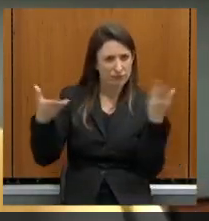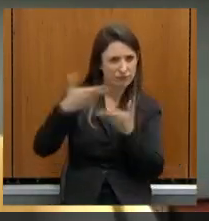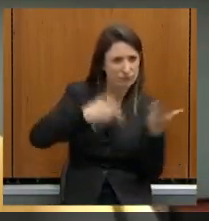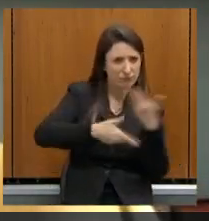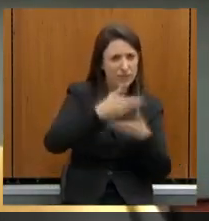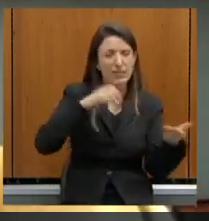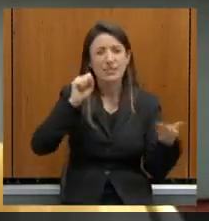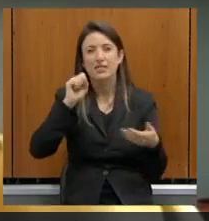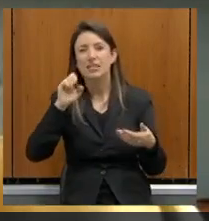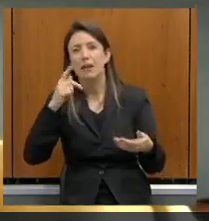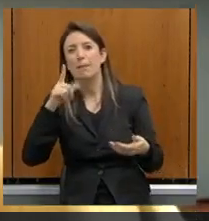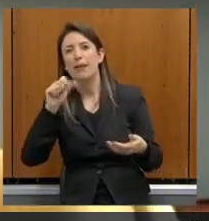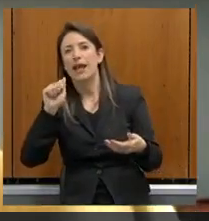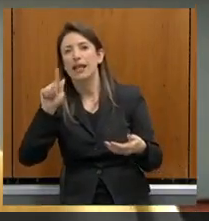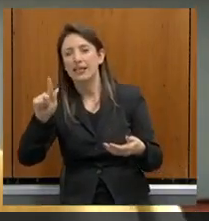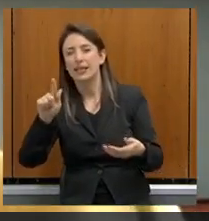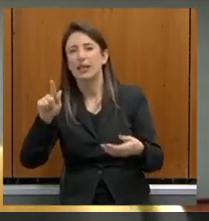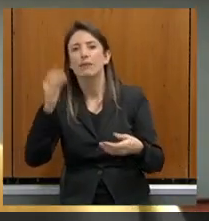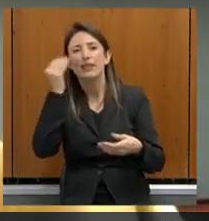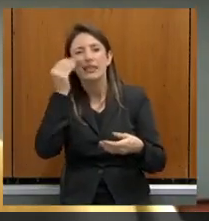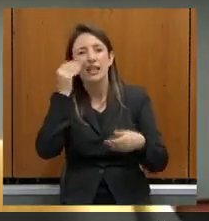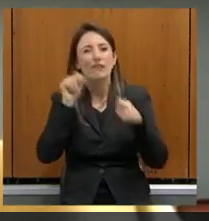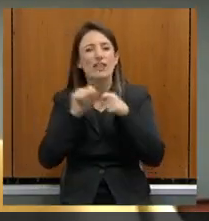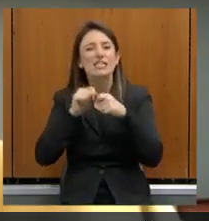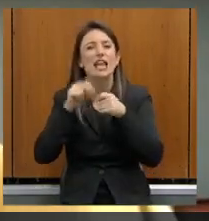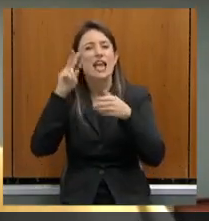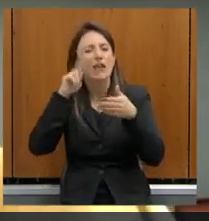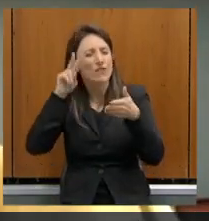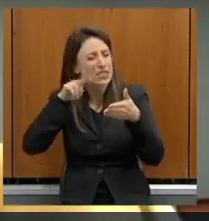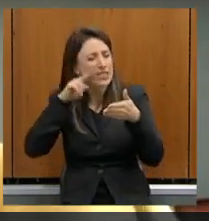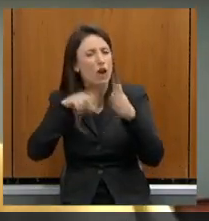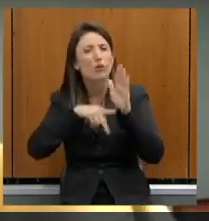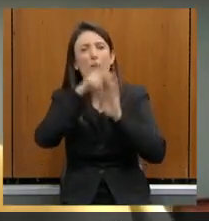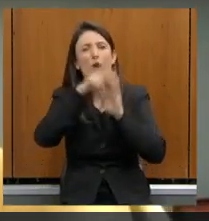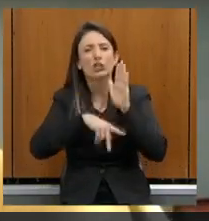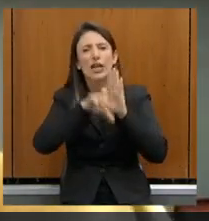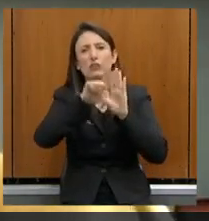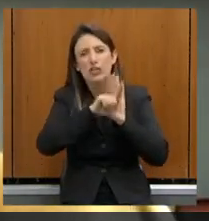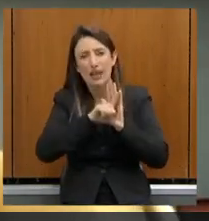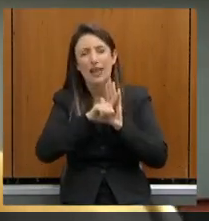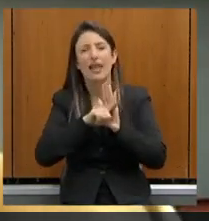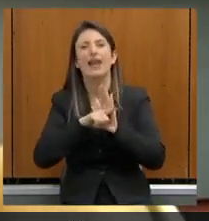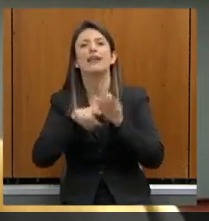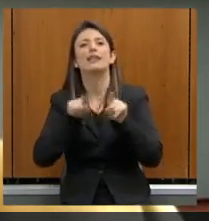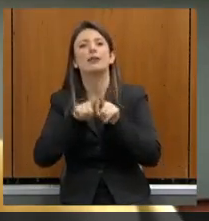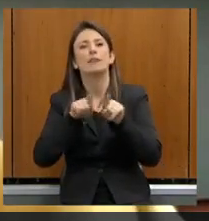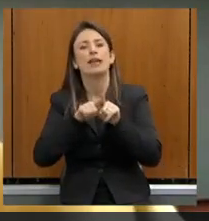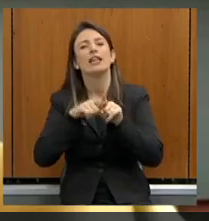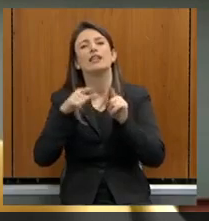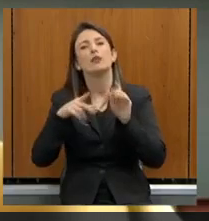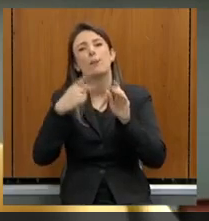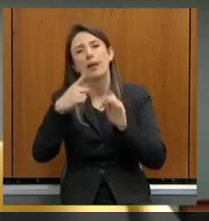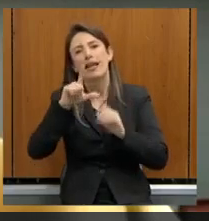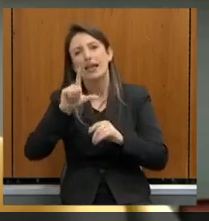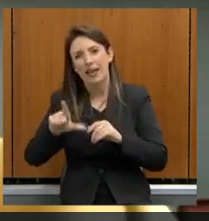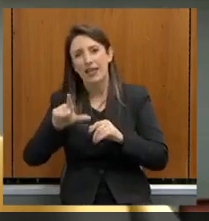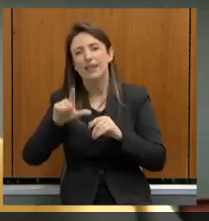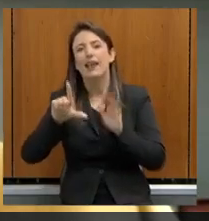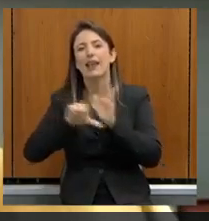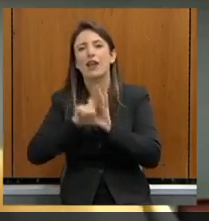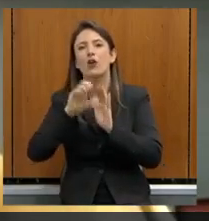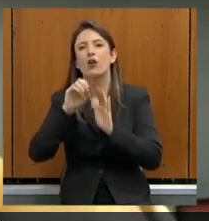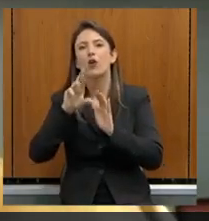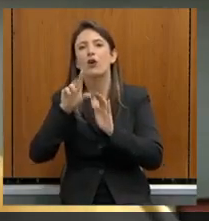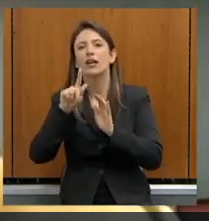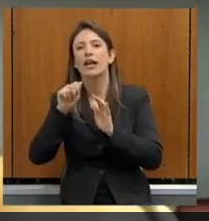no projeto de lei da revisão do PPAG 2022 e a PL da lei orgânica anual 2022 a ser enviada a essa